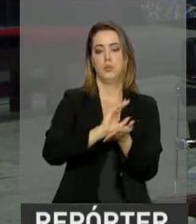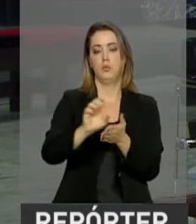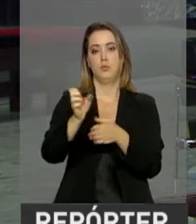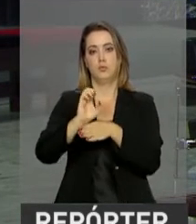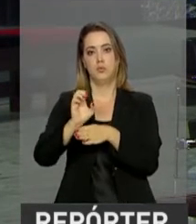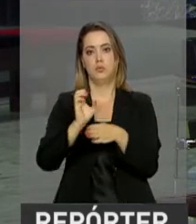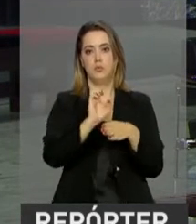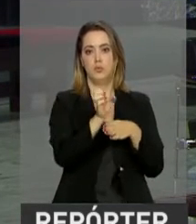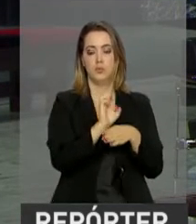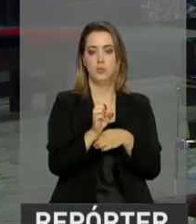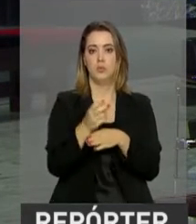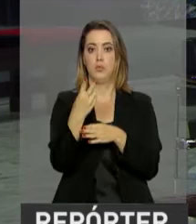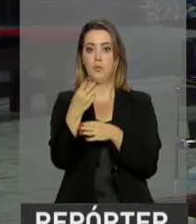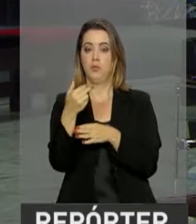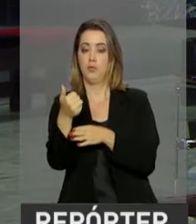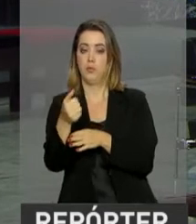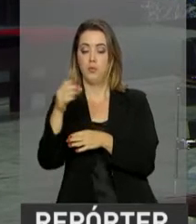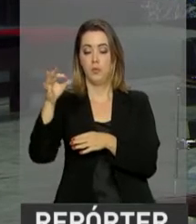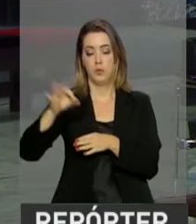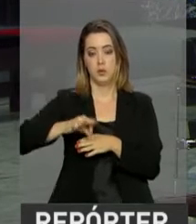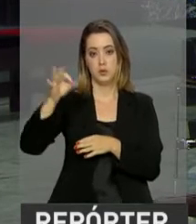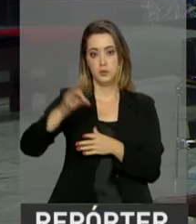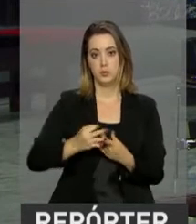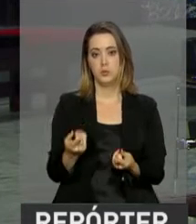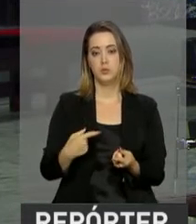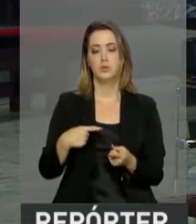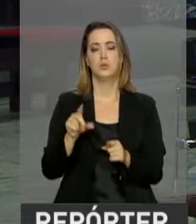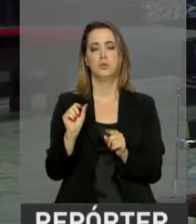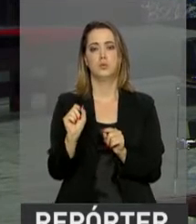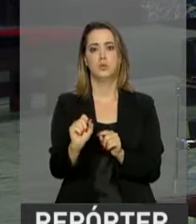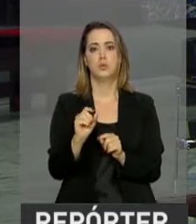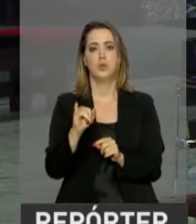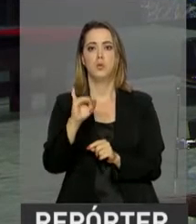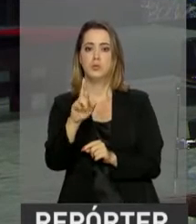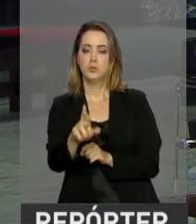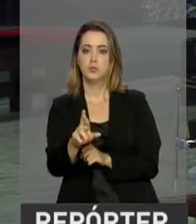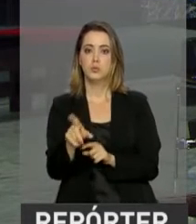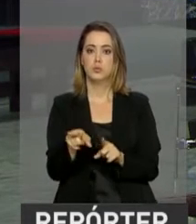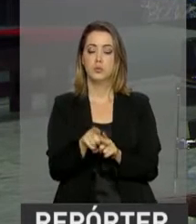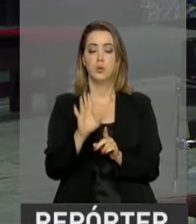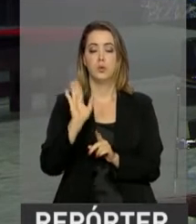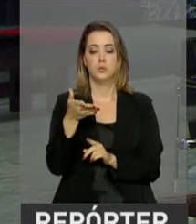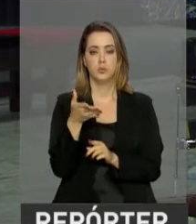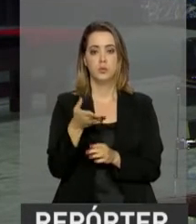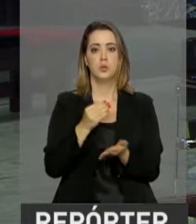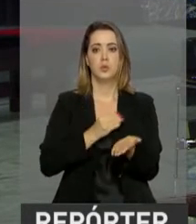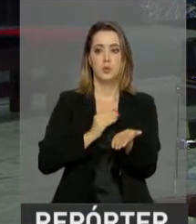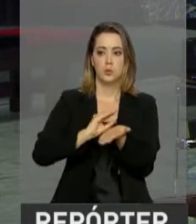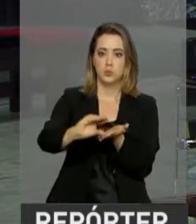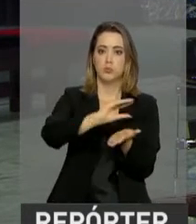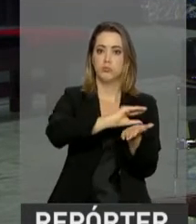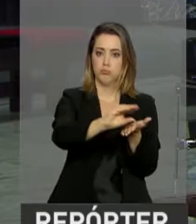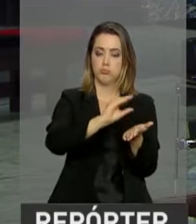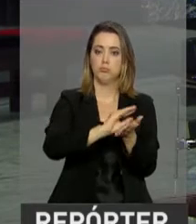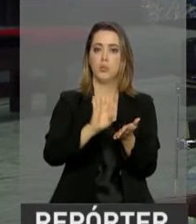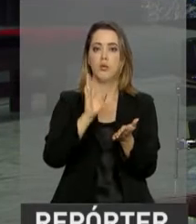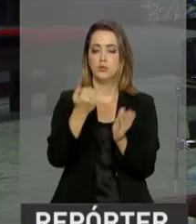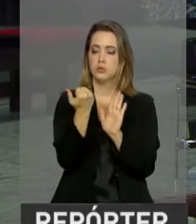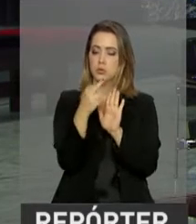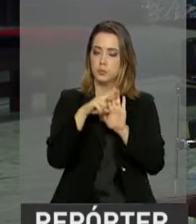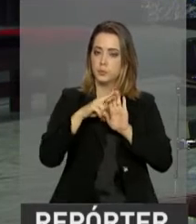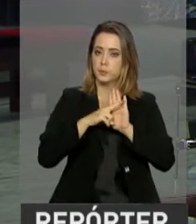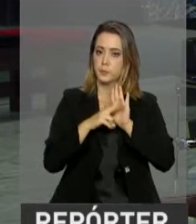a 21,5% da arrecadação do imposto de renda, seguindo os critérios de fundo de participação dos